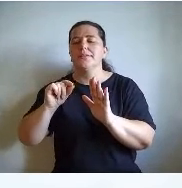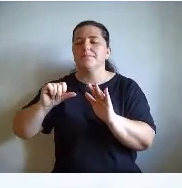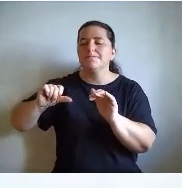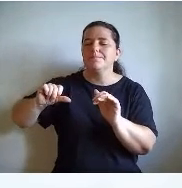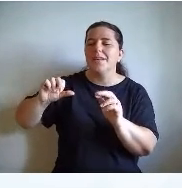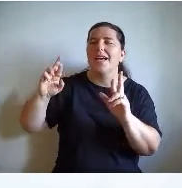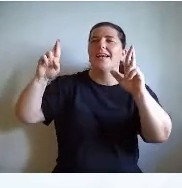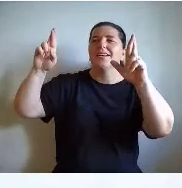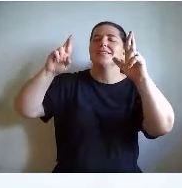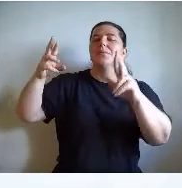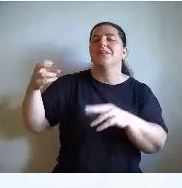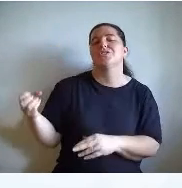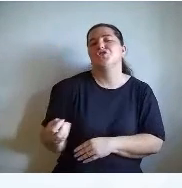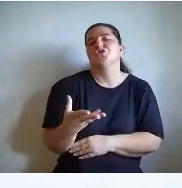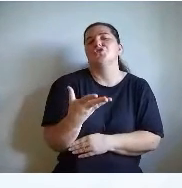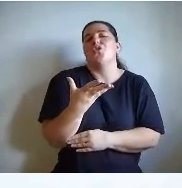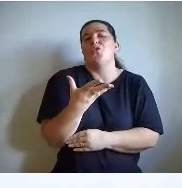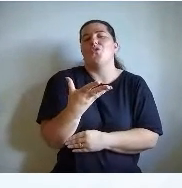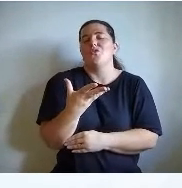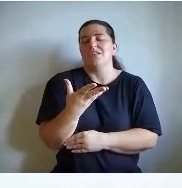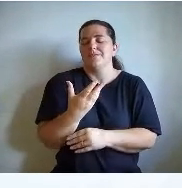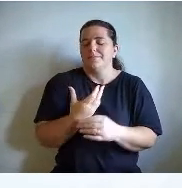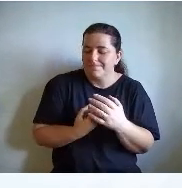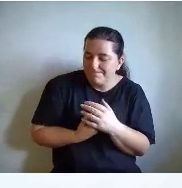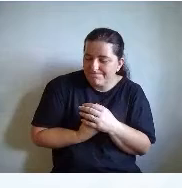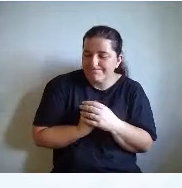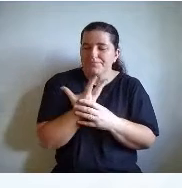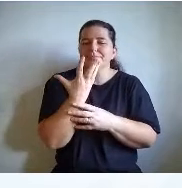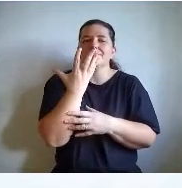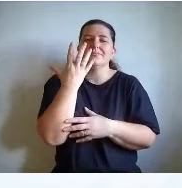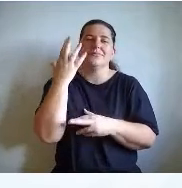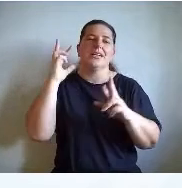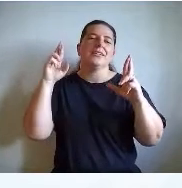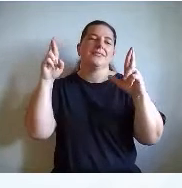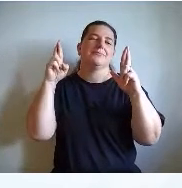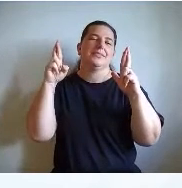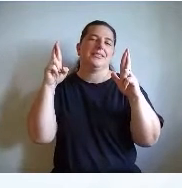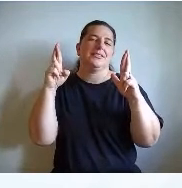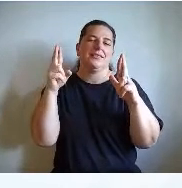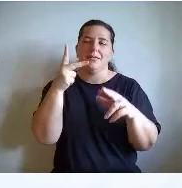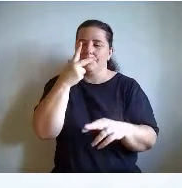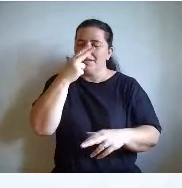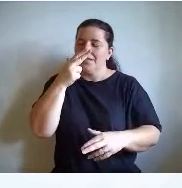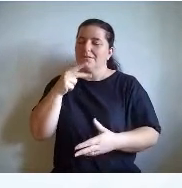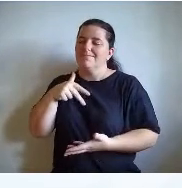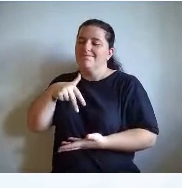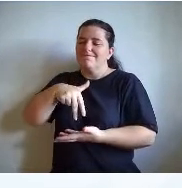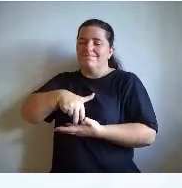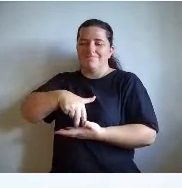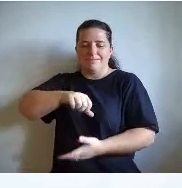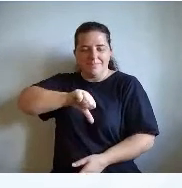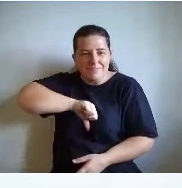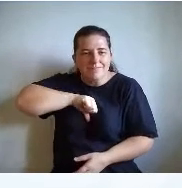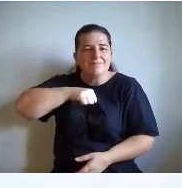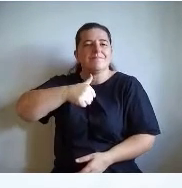né? É uma concepção que fortalece a autoestima, né?